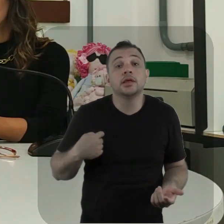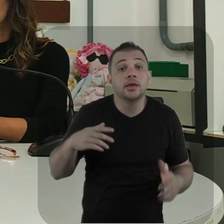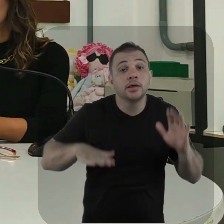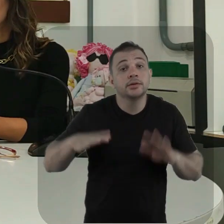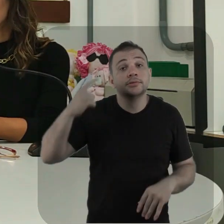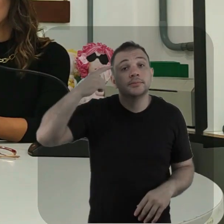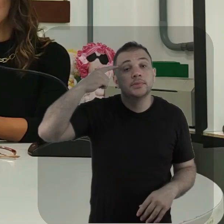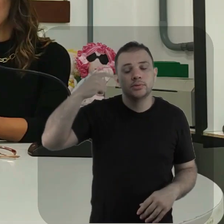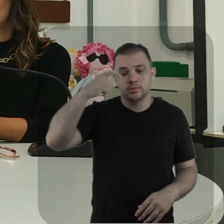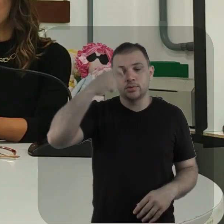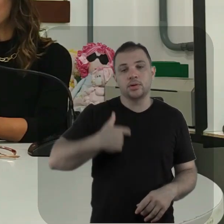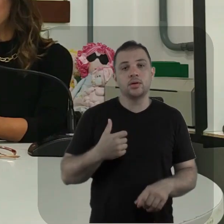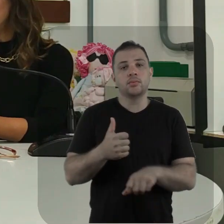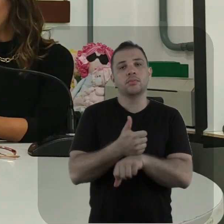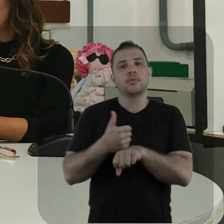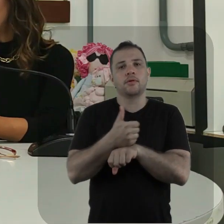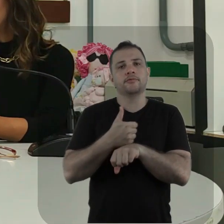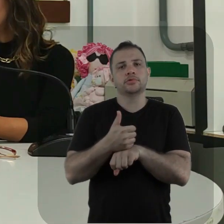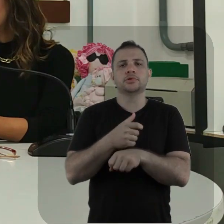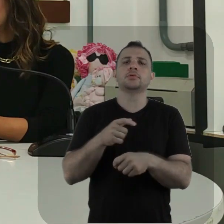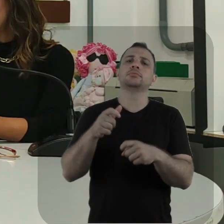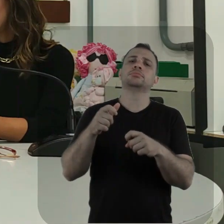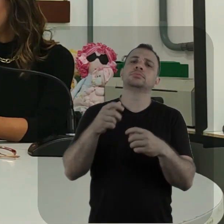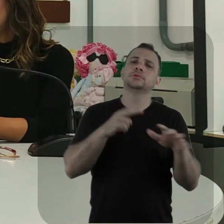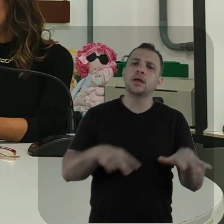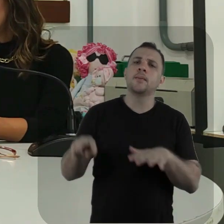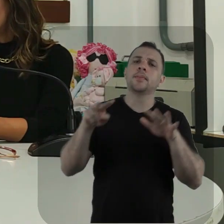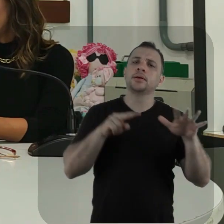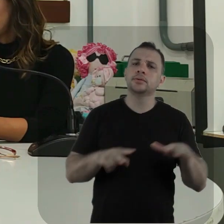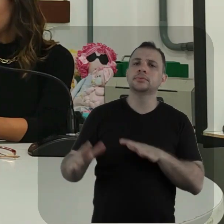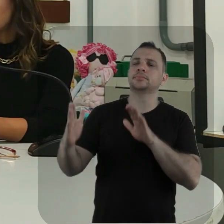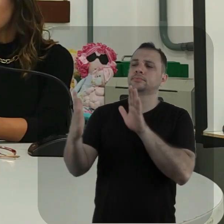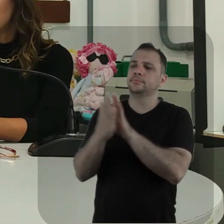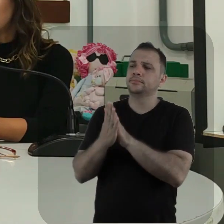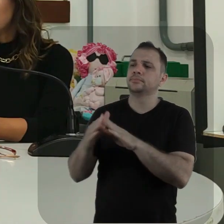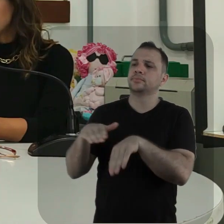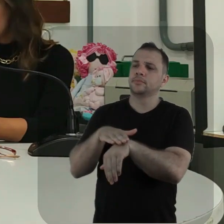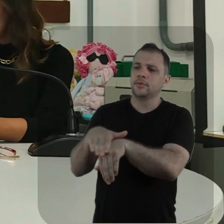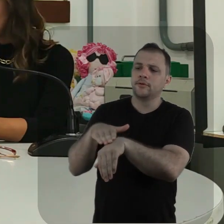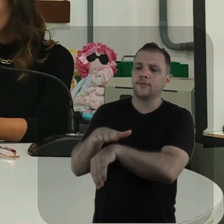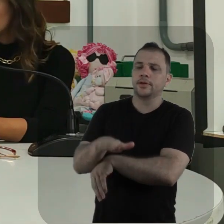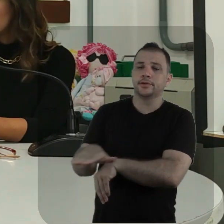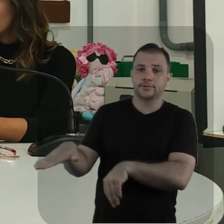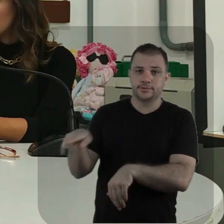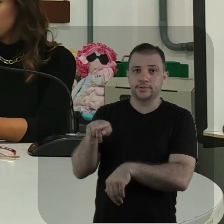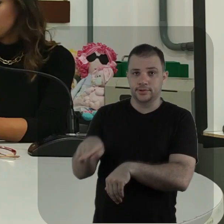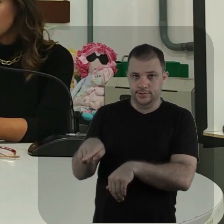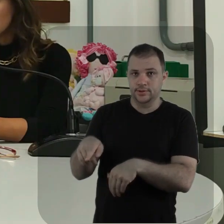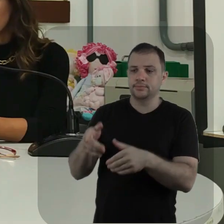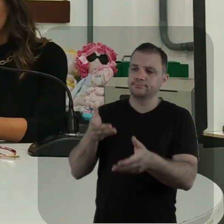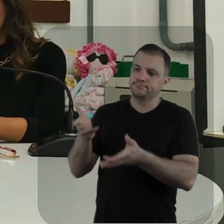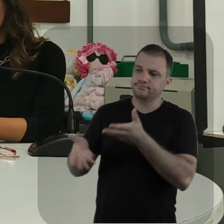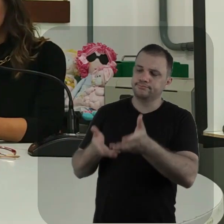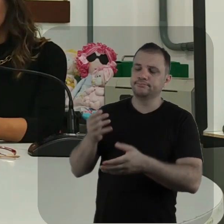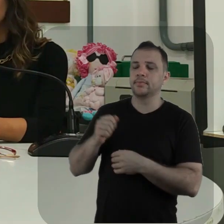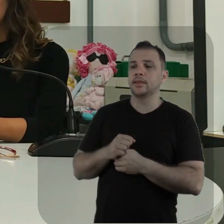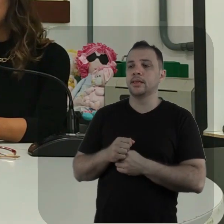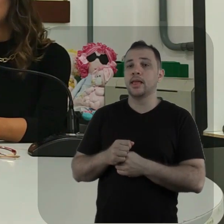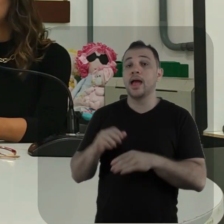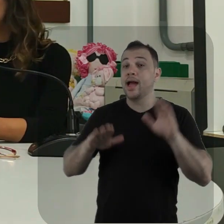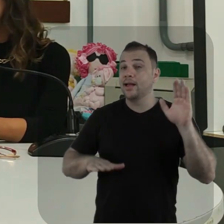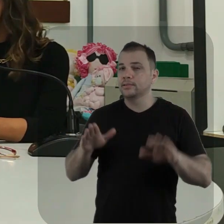Raíssa, enquanto profissional que atende, acompanha ali semanalmente, que conversa, que sabe um pouco desse universo dessa